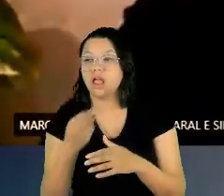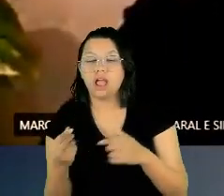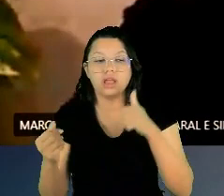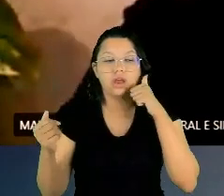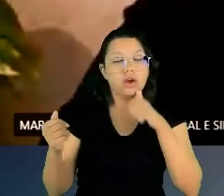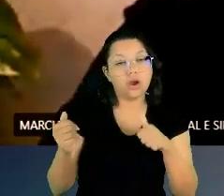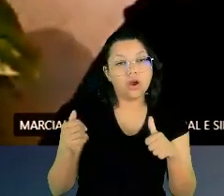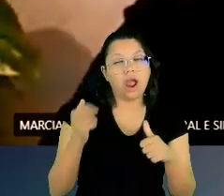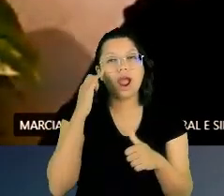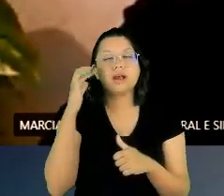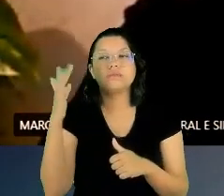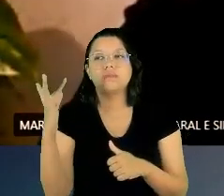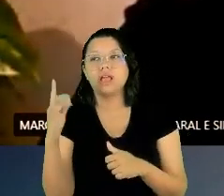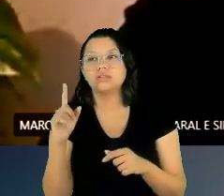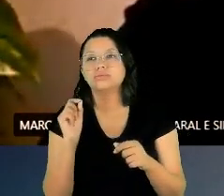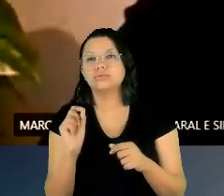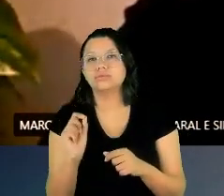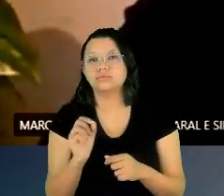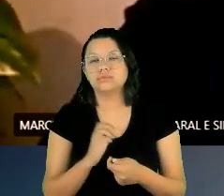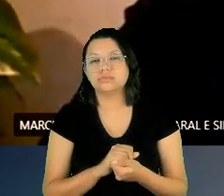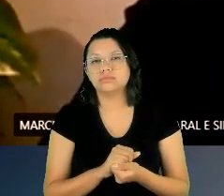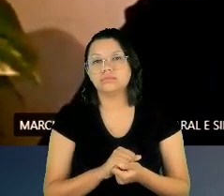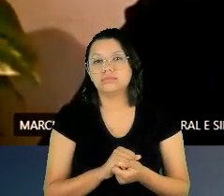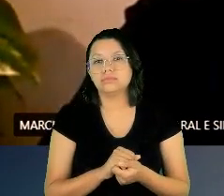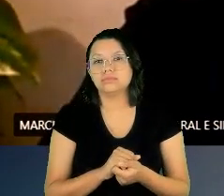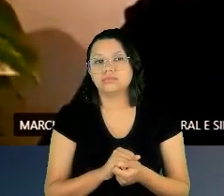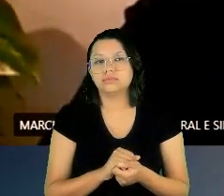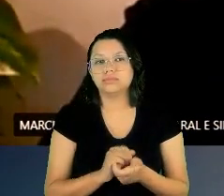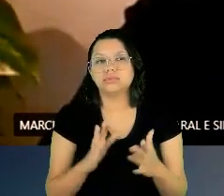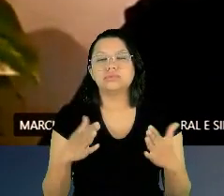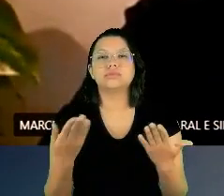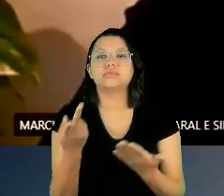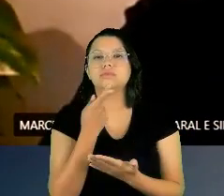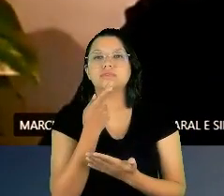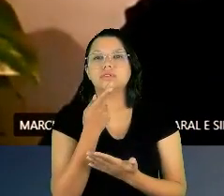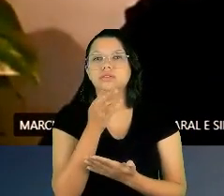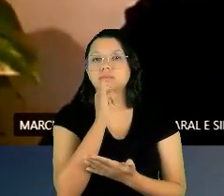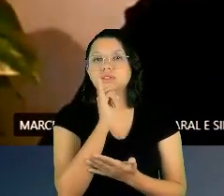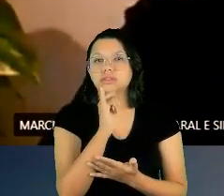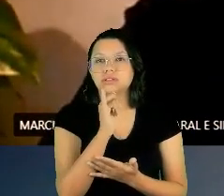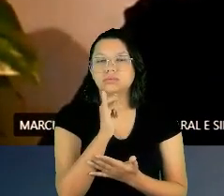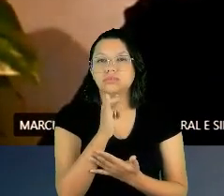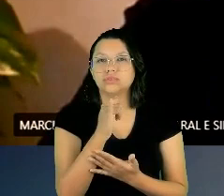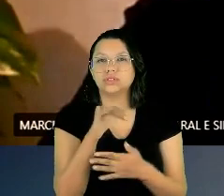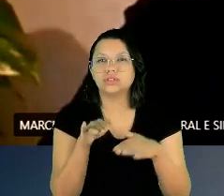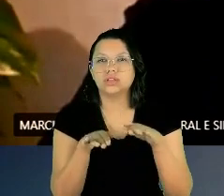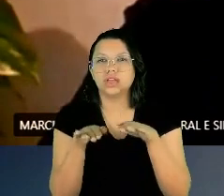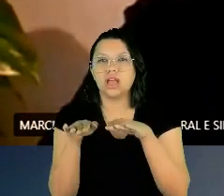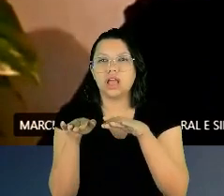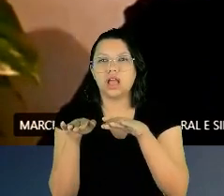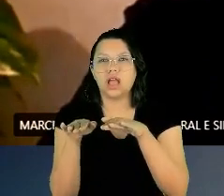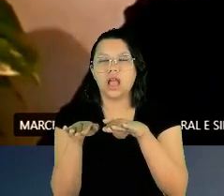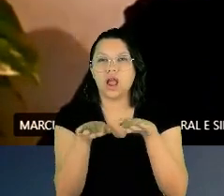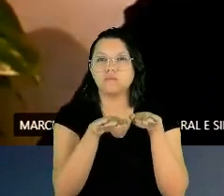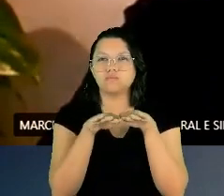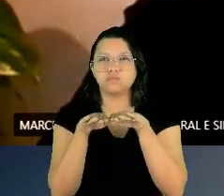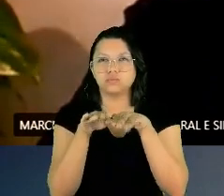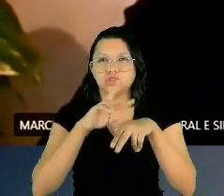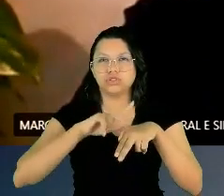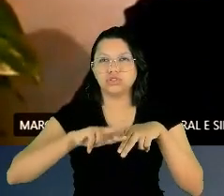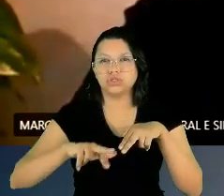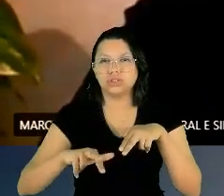mulheres, aí eu penso que quando nós falamos, por exemplo, em igualdade de gênero,